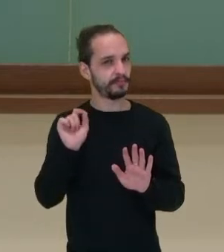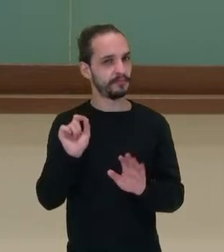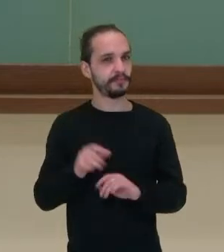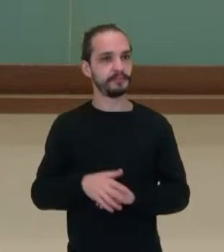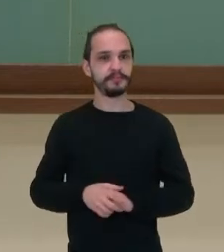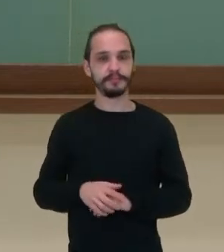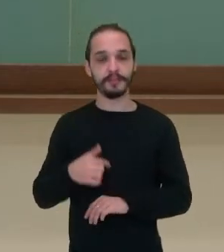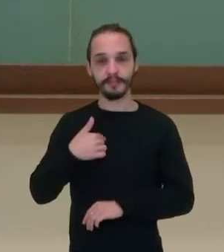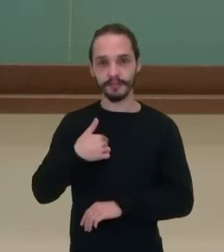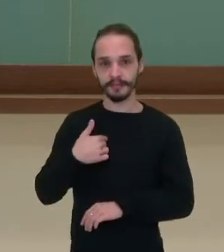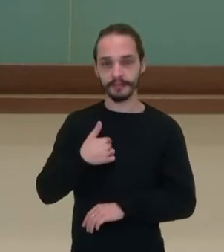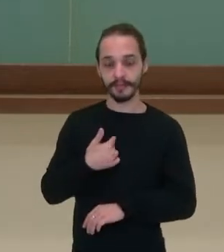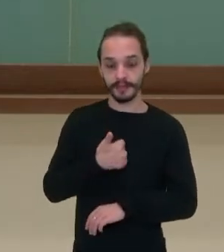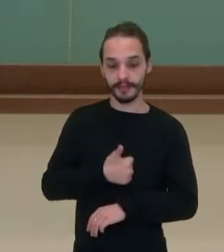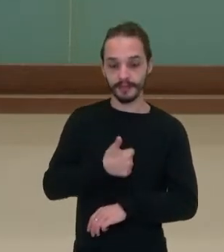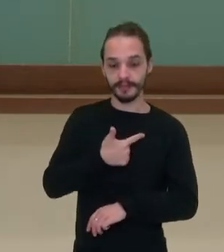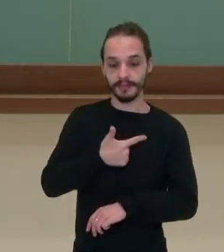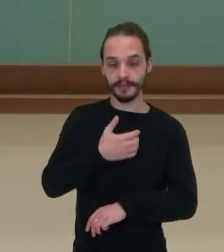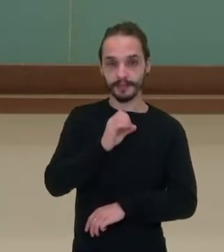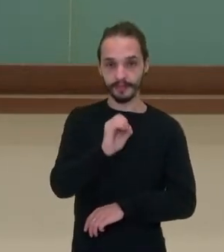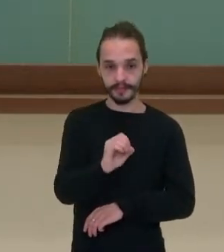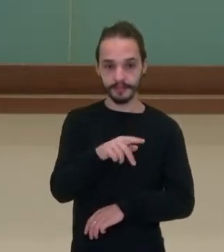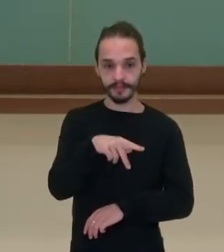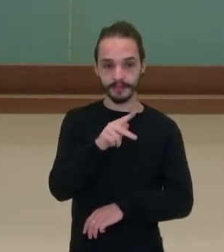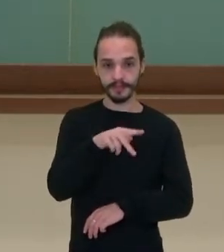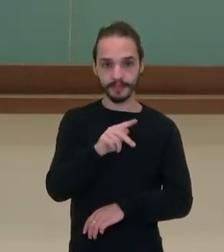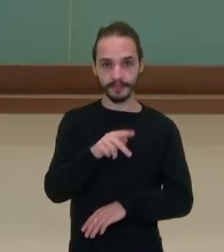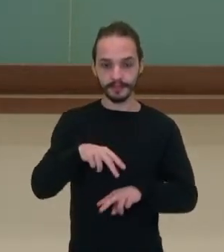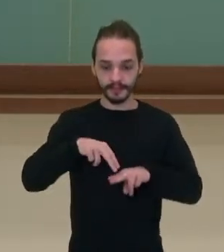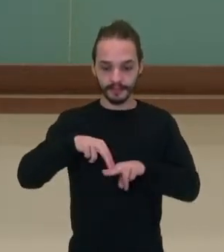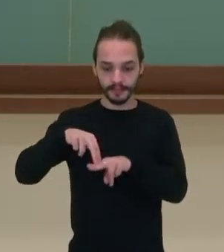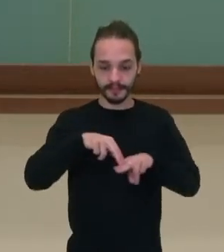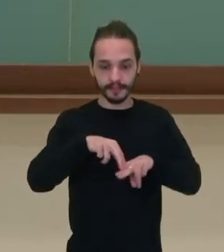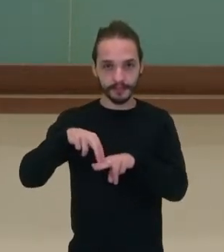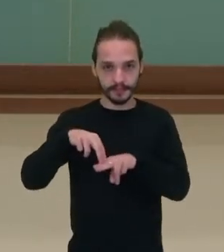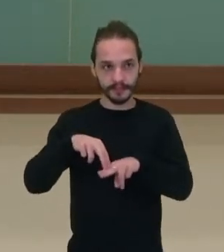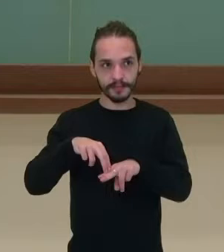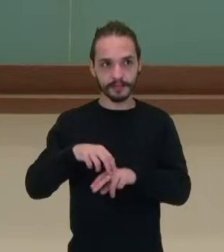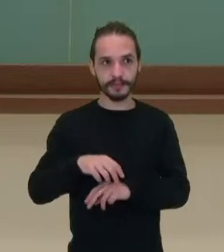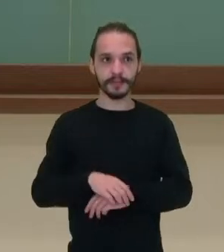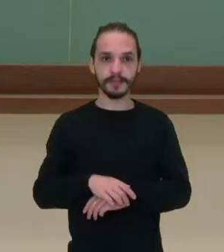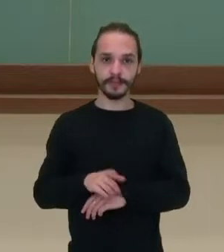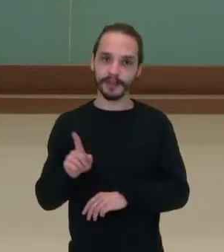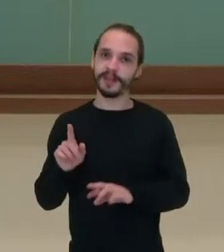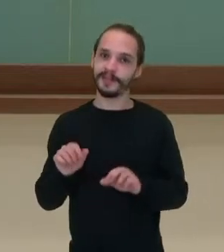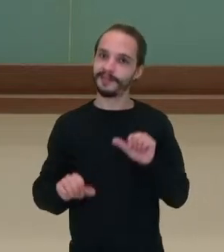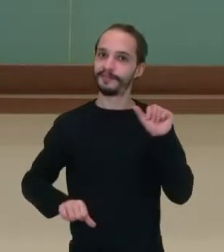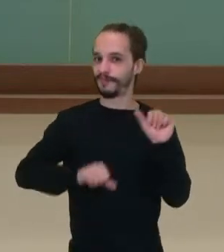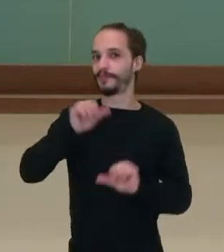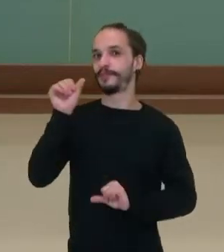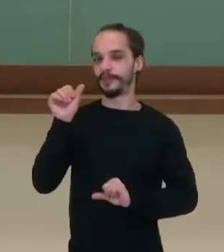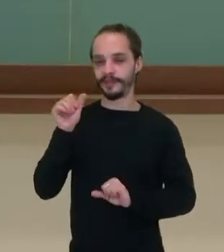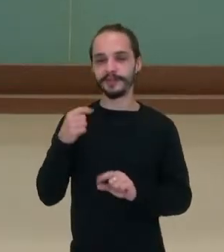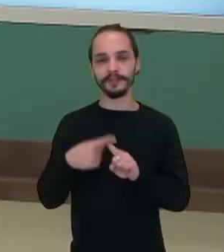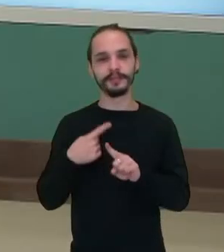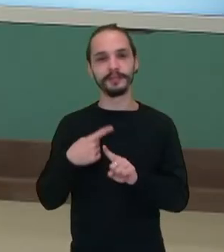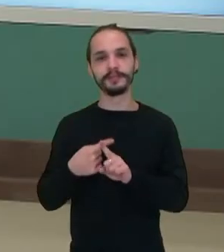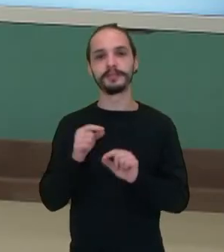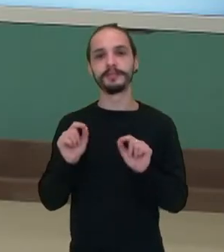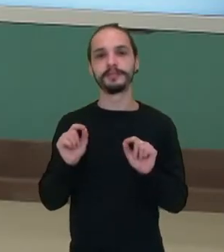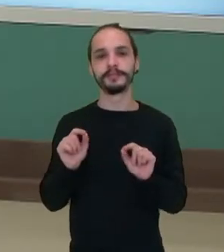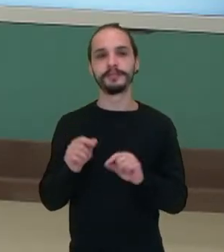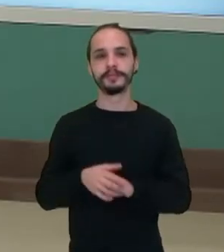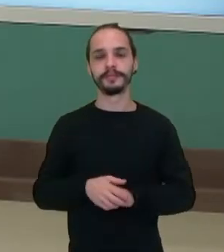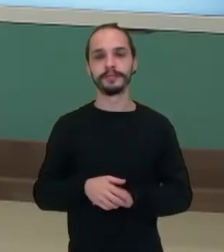seguinte, eu tenho 120 quilos, vou ficar sobre um skate. Aí, meu amigo, aí o negócio muda, né? Porque o que